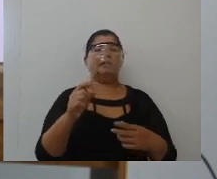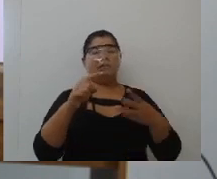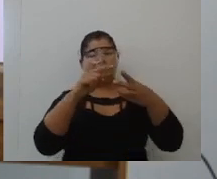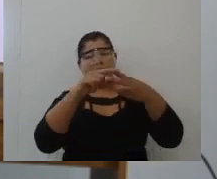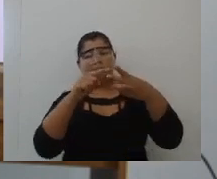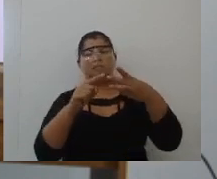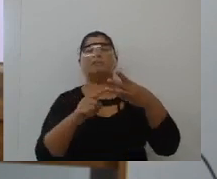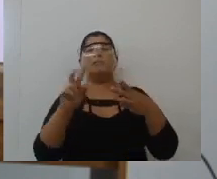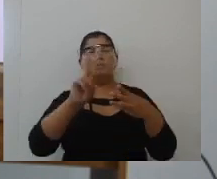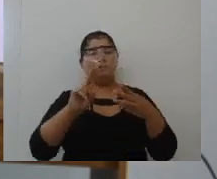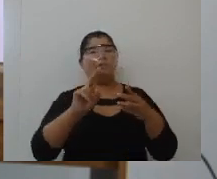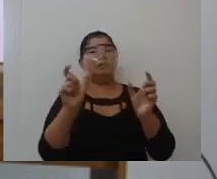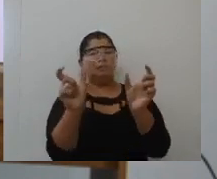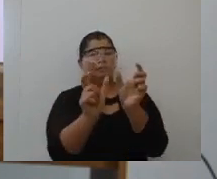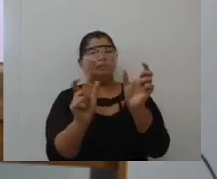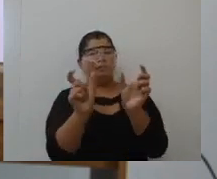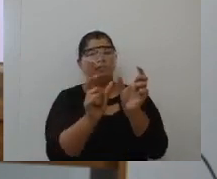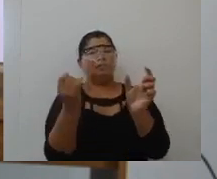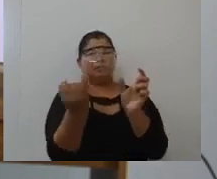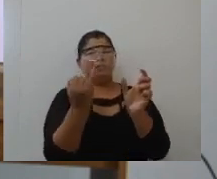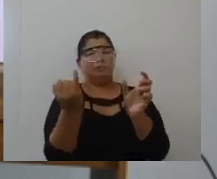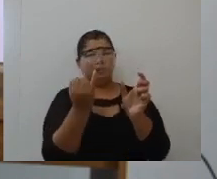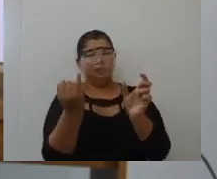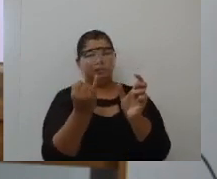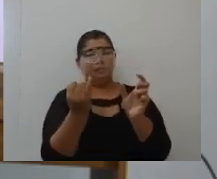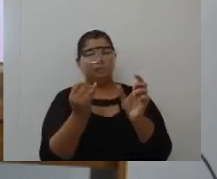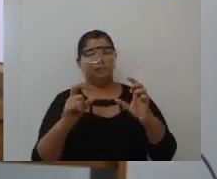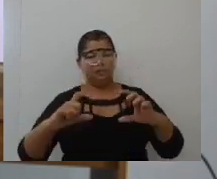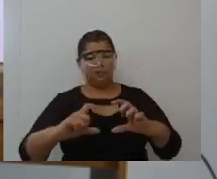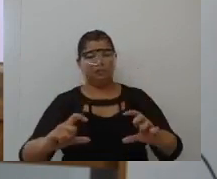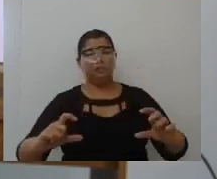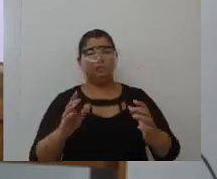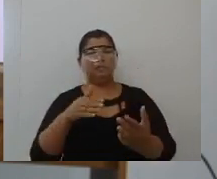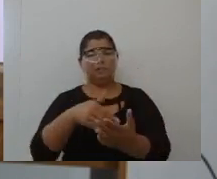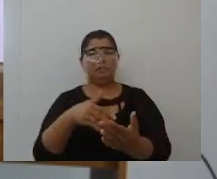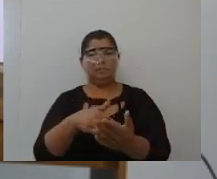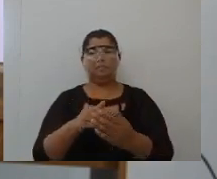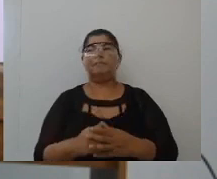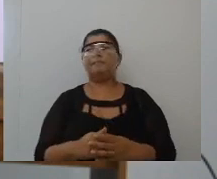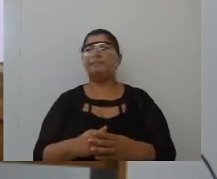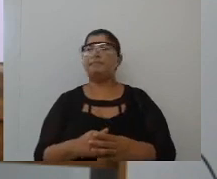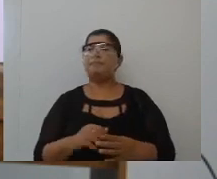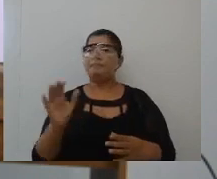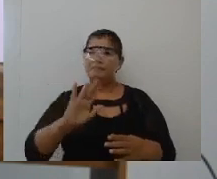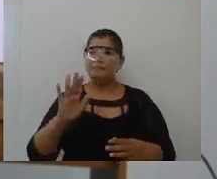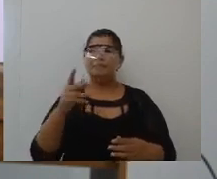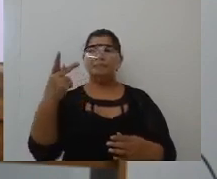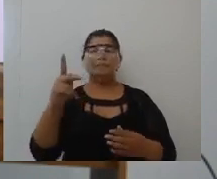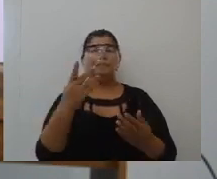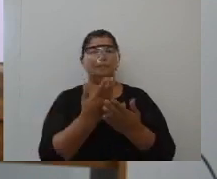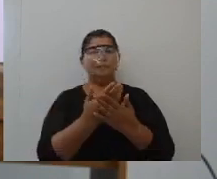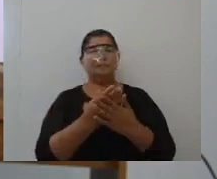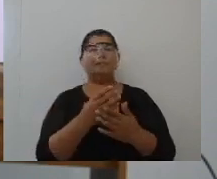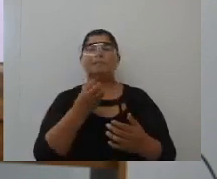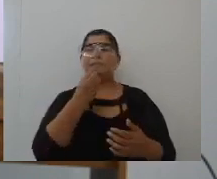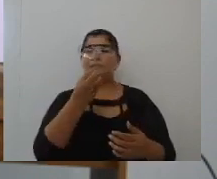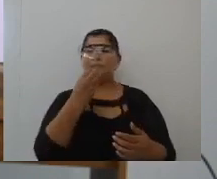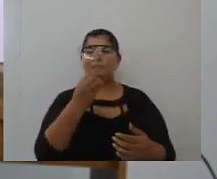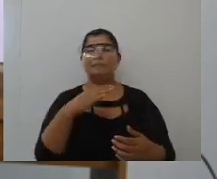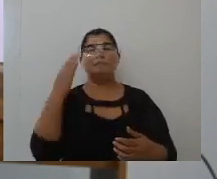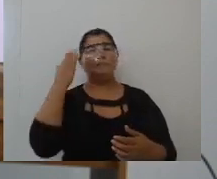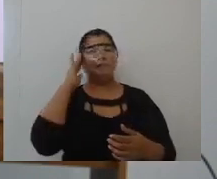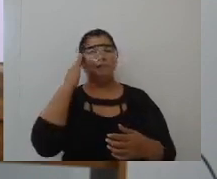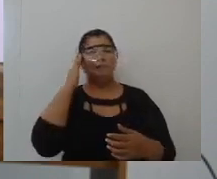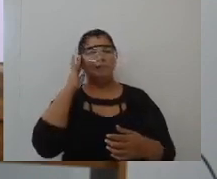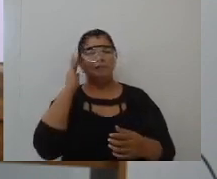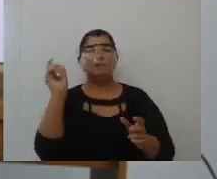conclusão. Beleza? Oi, professor Luiz. Oi, sua aula é ótima. Obrigado, viu? Não entendi a condicional.